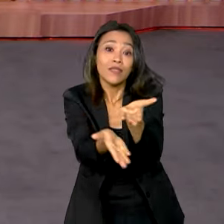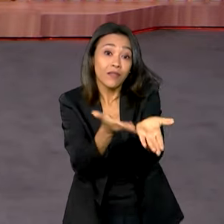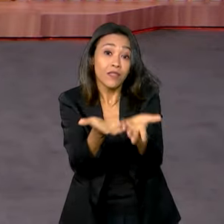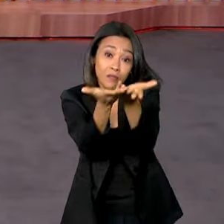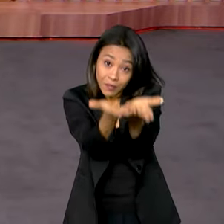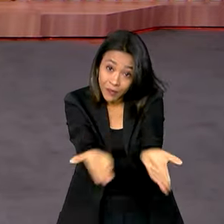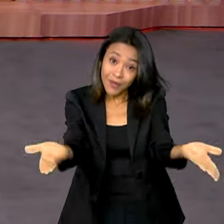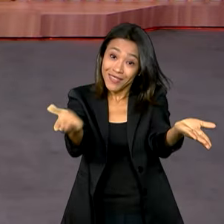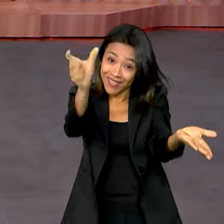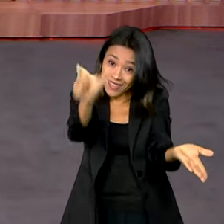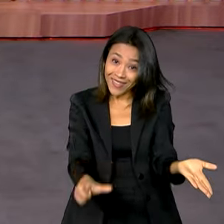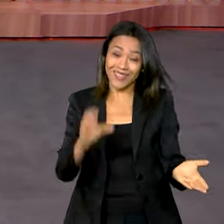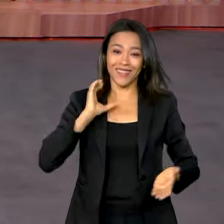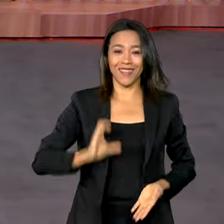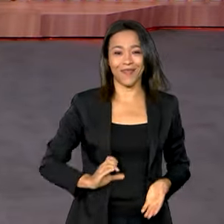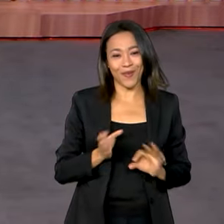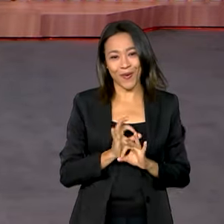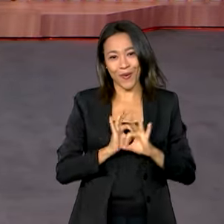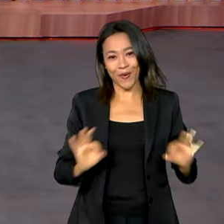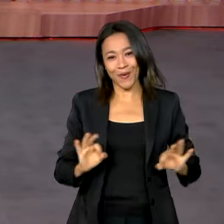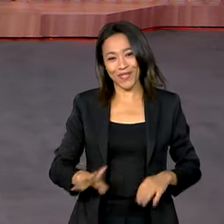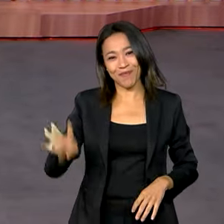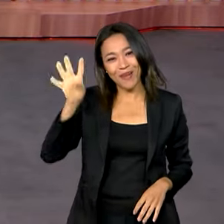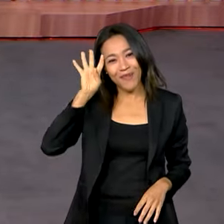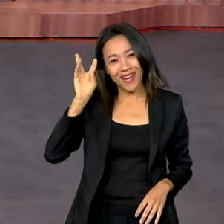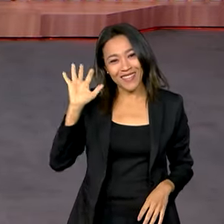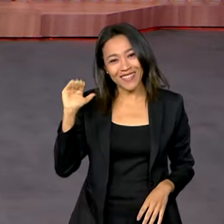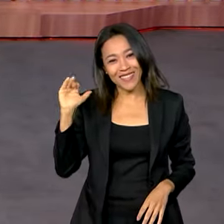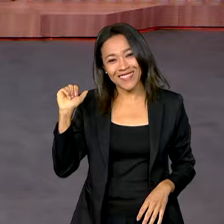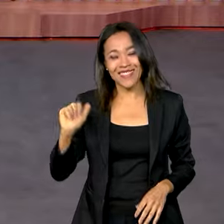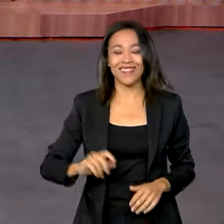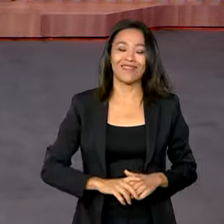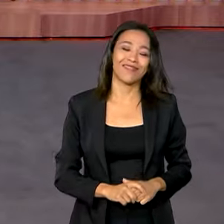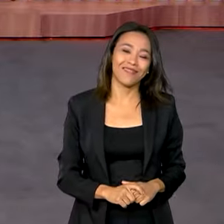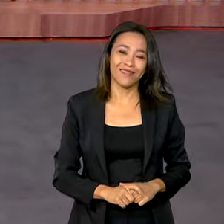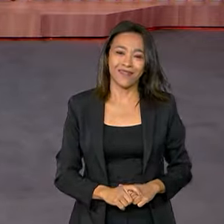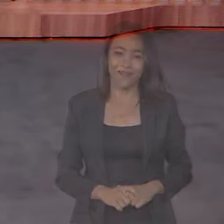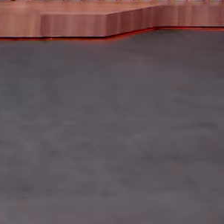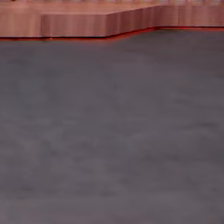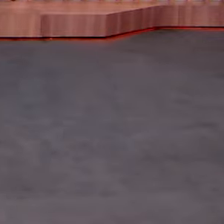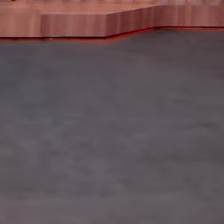para você cidadão uma ótima quarta-feira até a próxima tchau